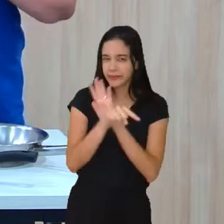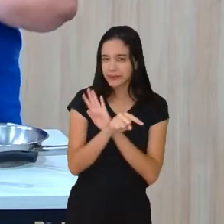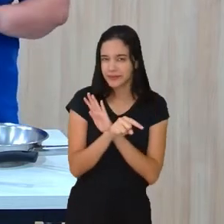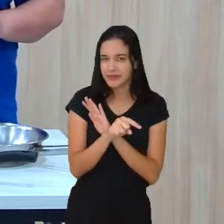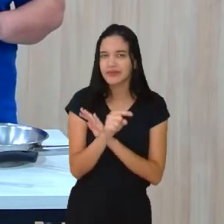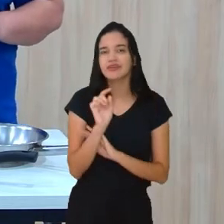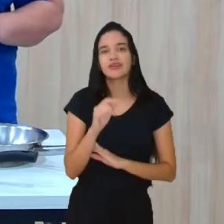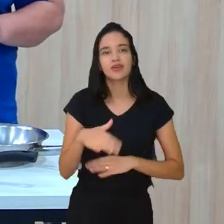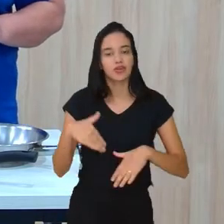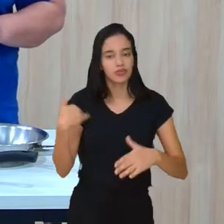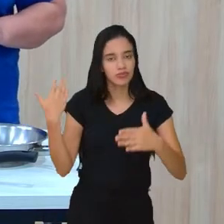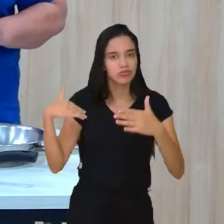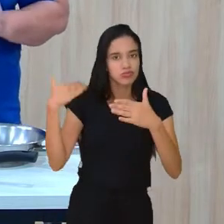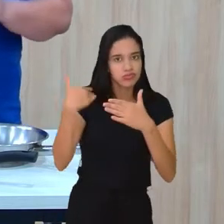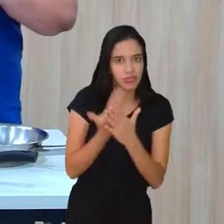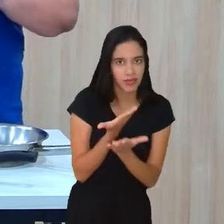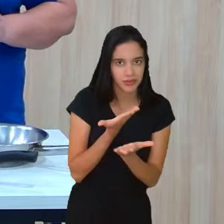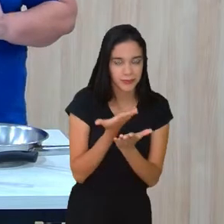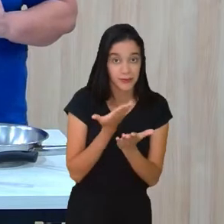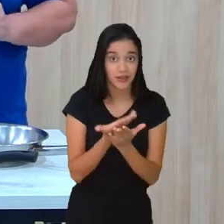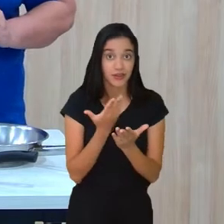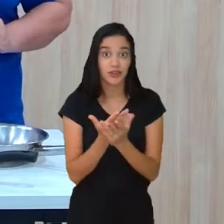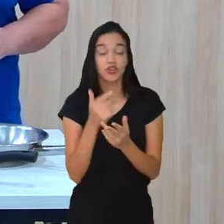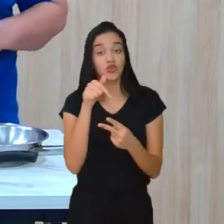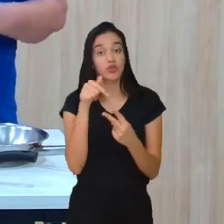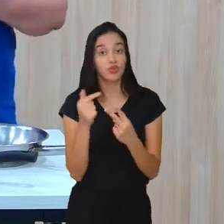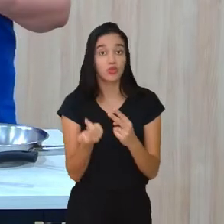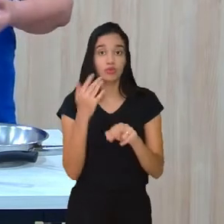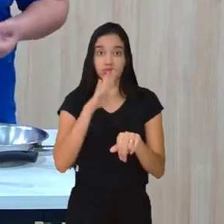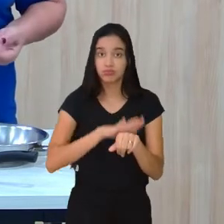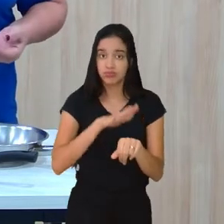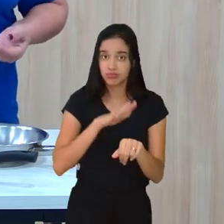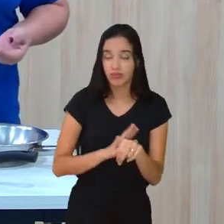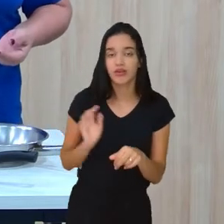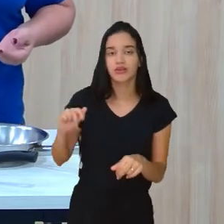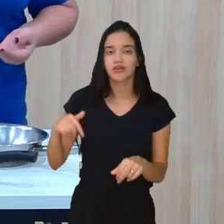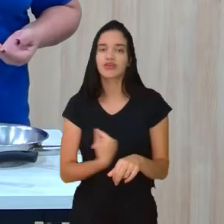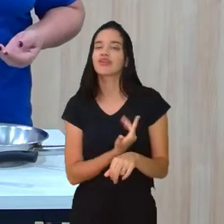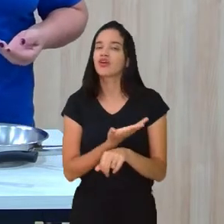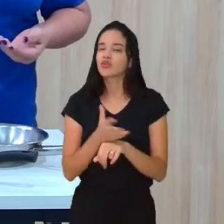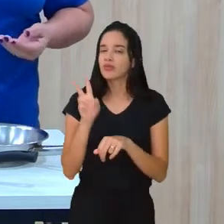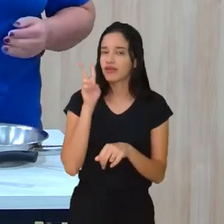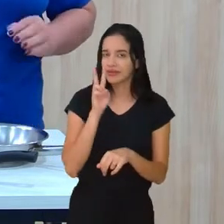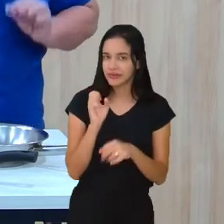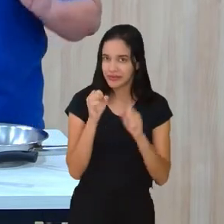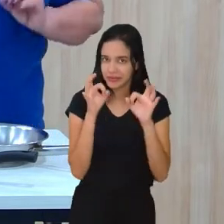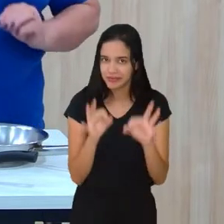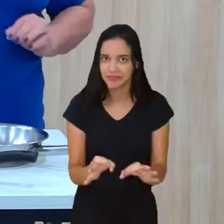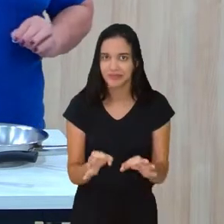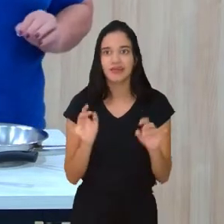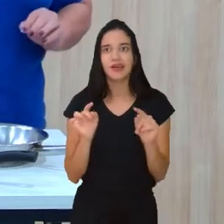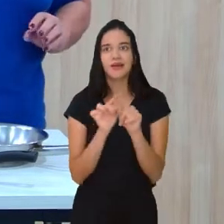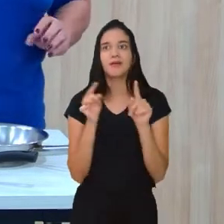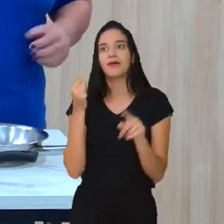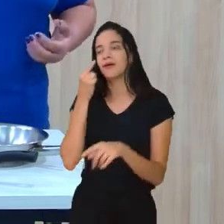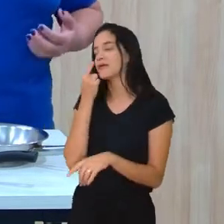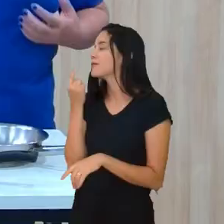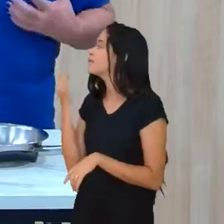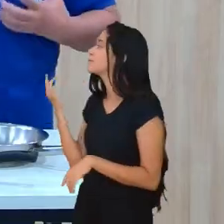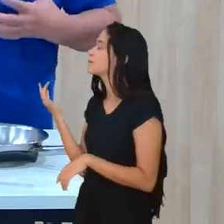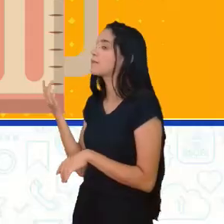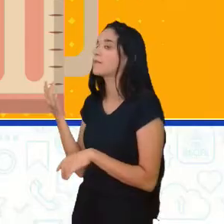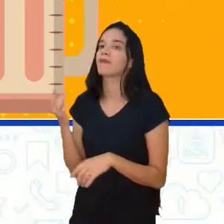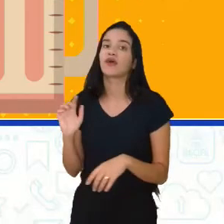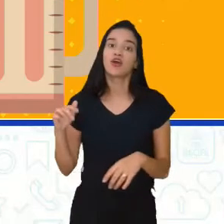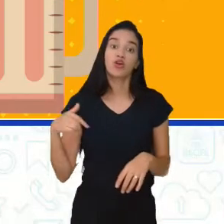fazer no decorrer da nossa aula. São duas situações que a gente está acostumado a ver, não é isso? Mas vamos lá.